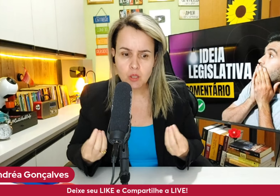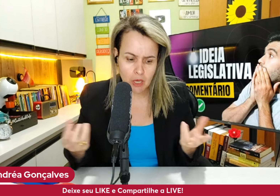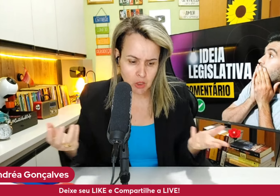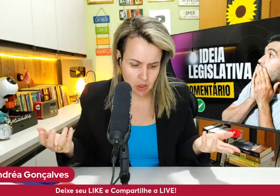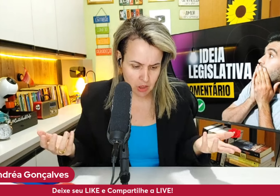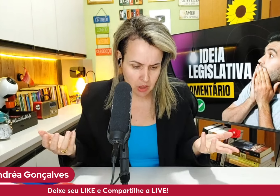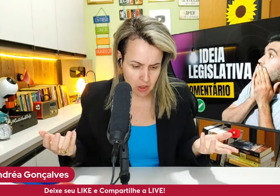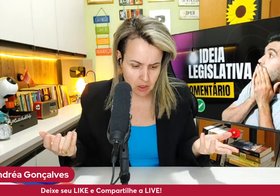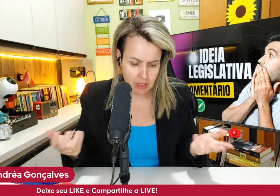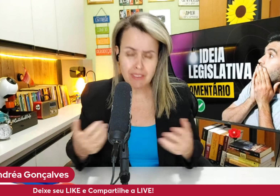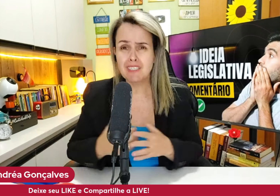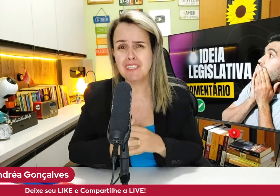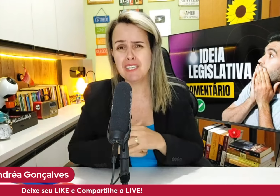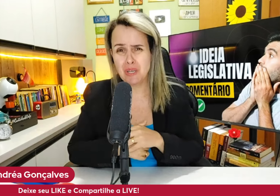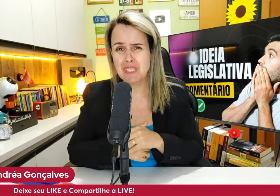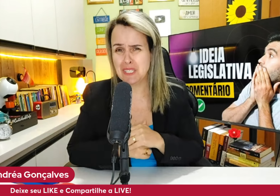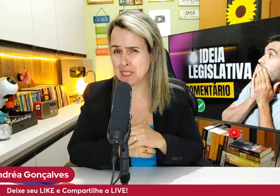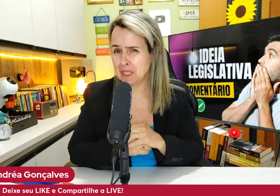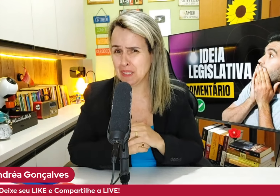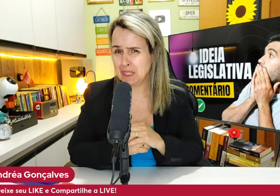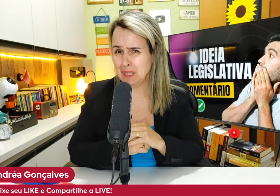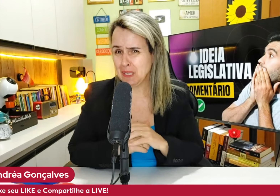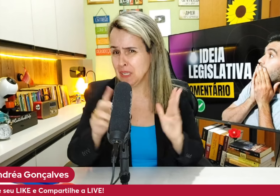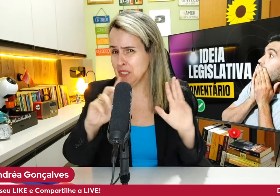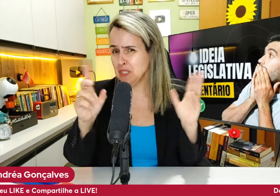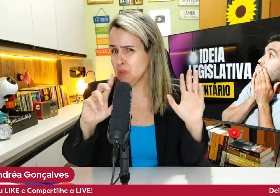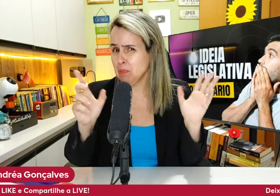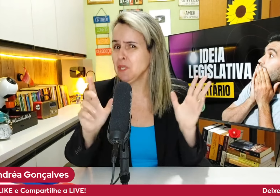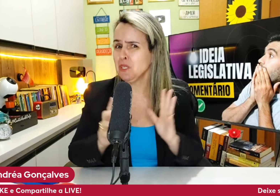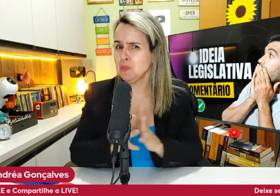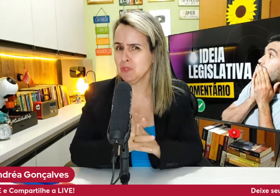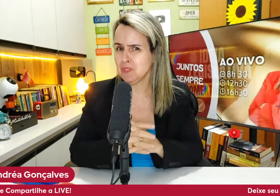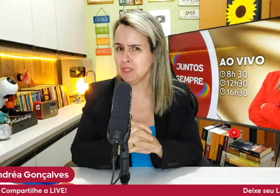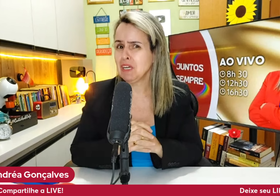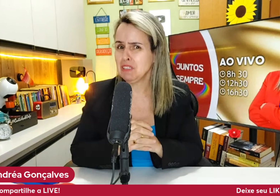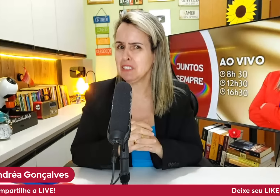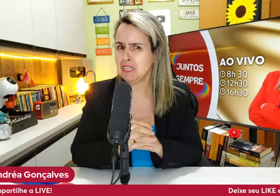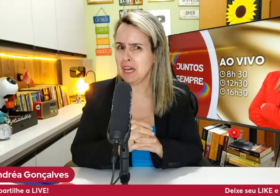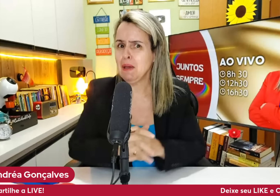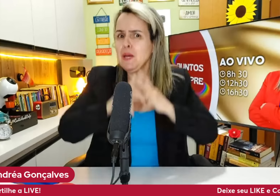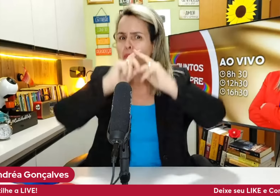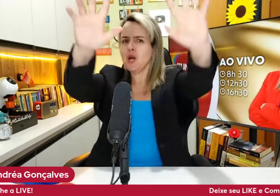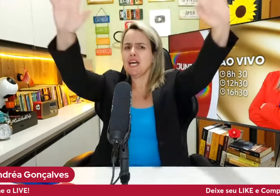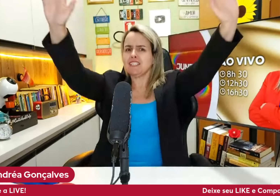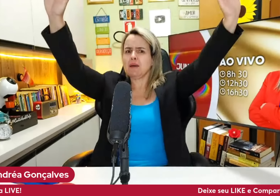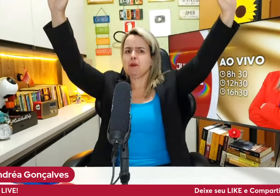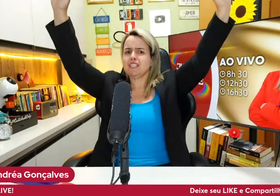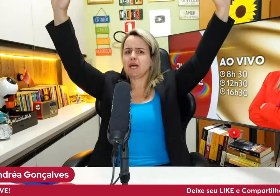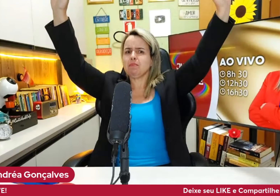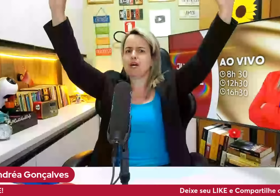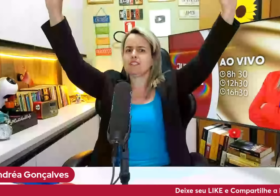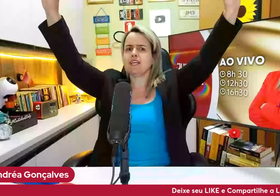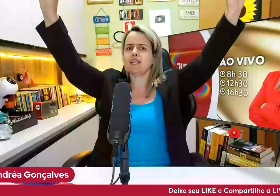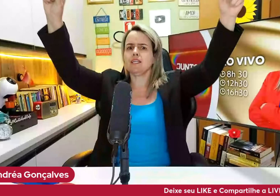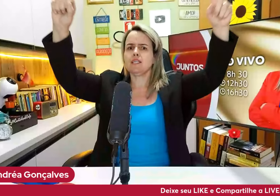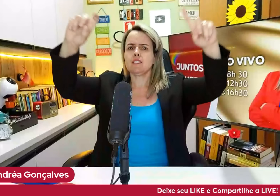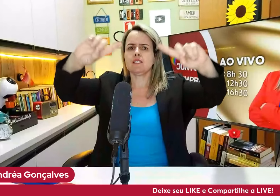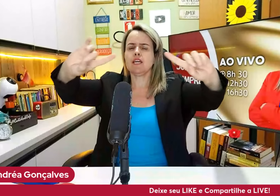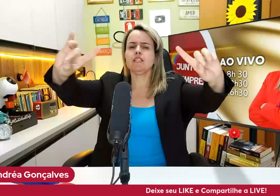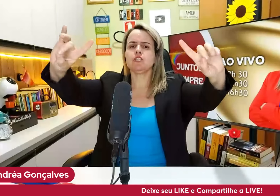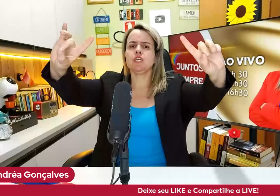e eu acho que ele tá que nem nós aqui ele ainda não aprendeu a desenhar volta volta volta